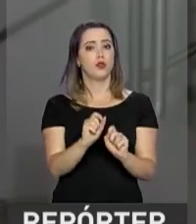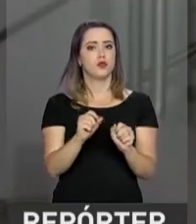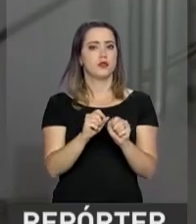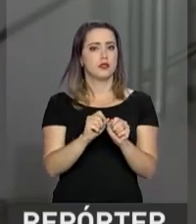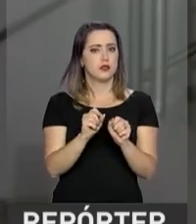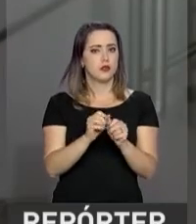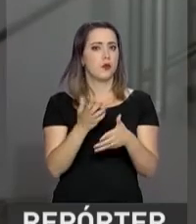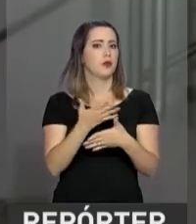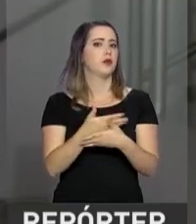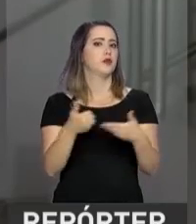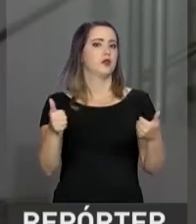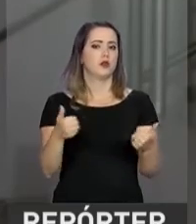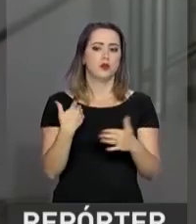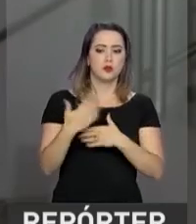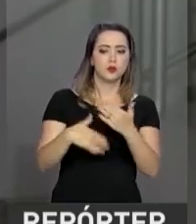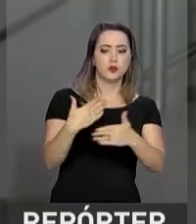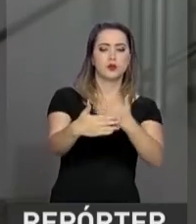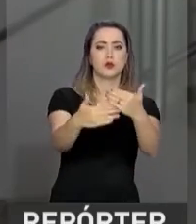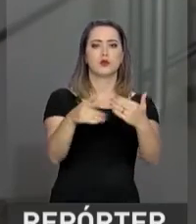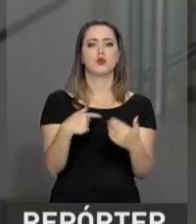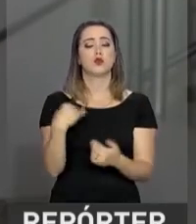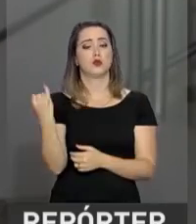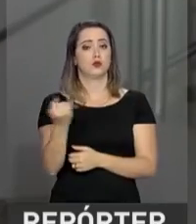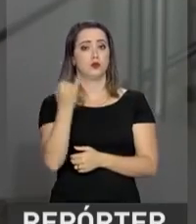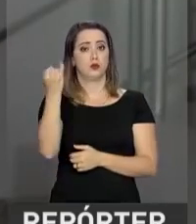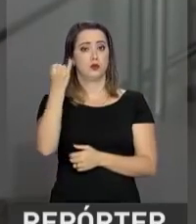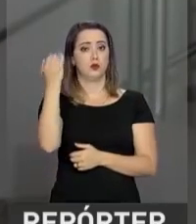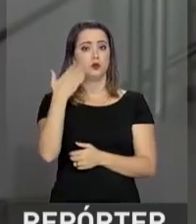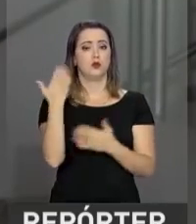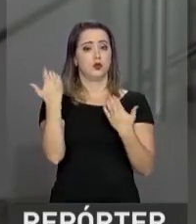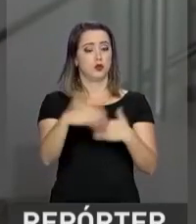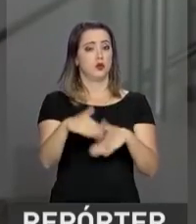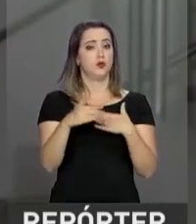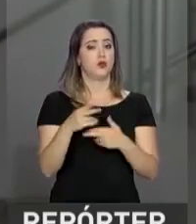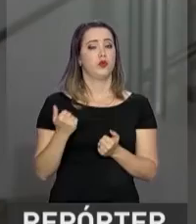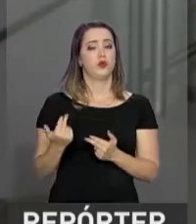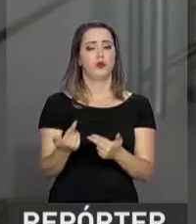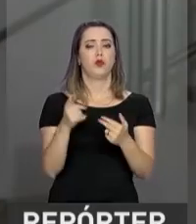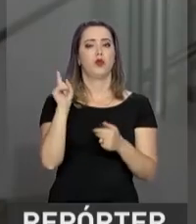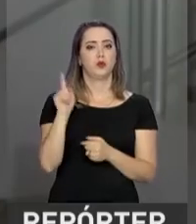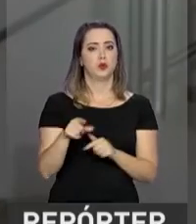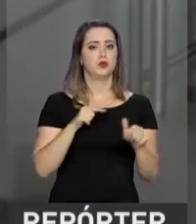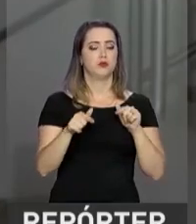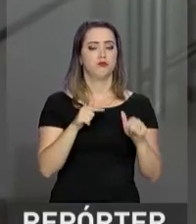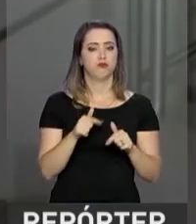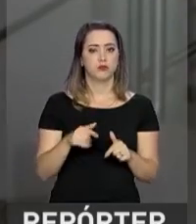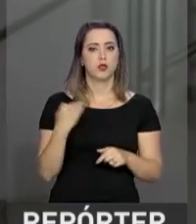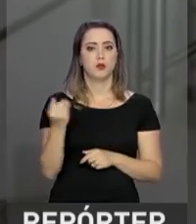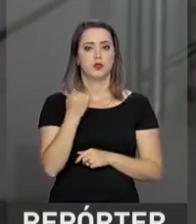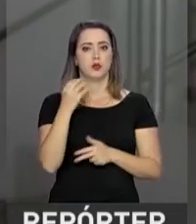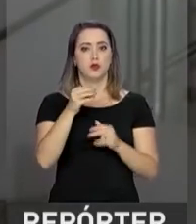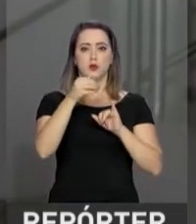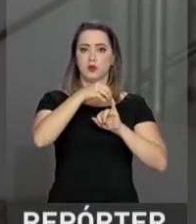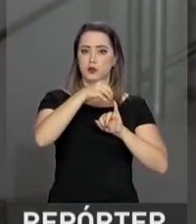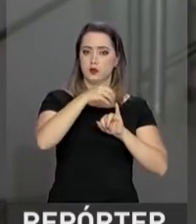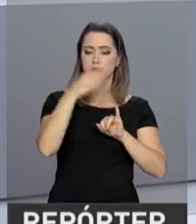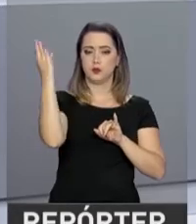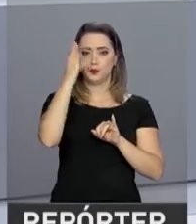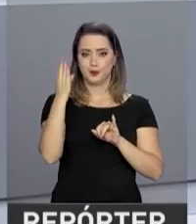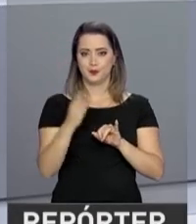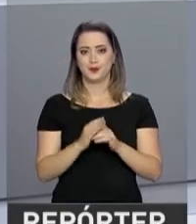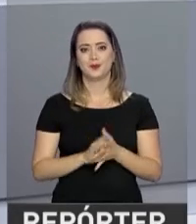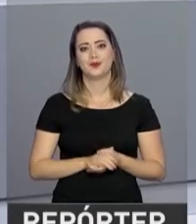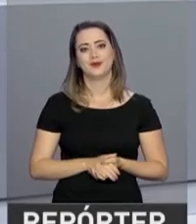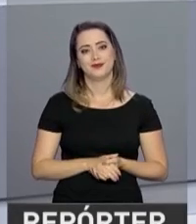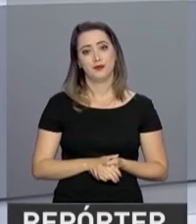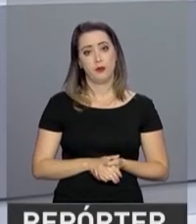para melhorar e continuar sendo uma referência em exames como é é um grande trabalho realizado pelo inep hoje no brasil